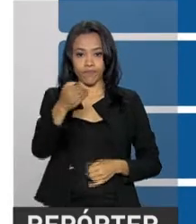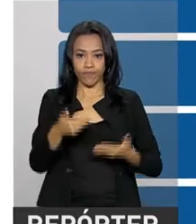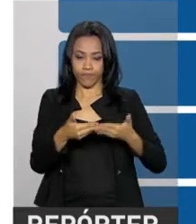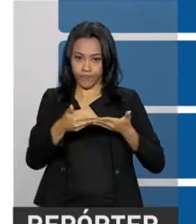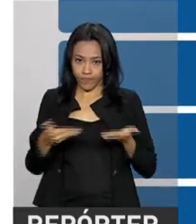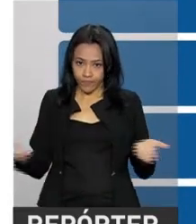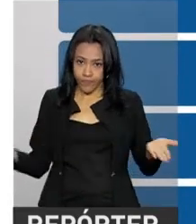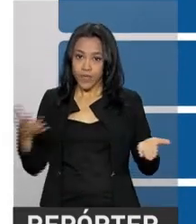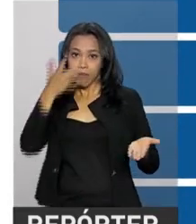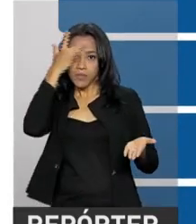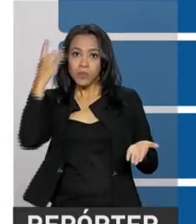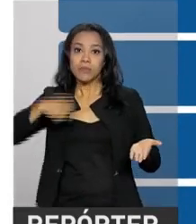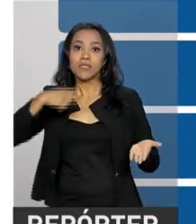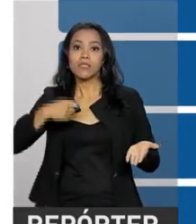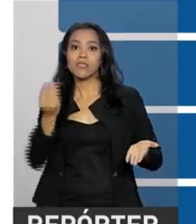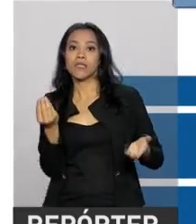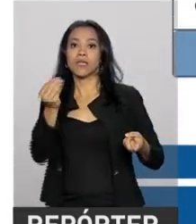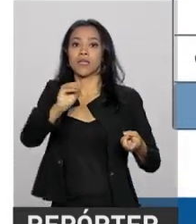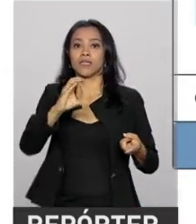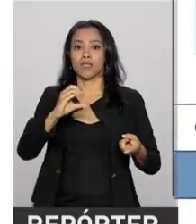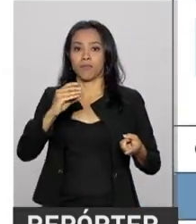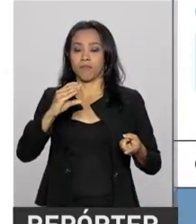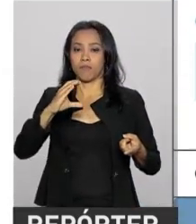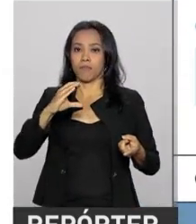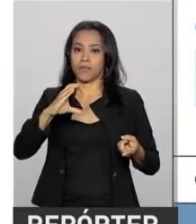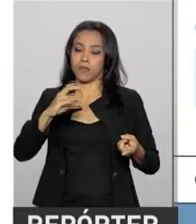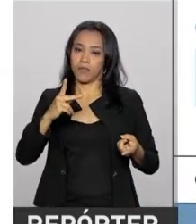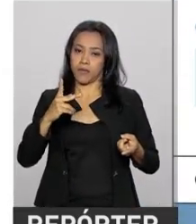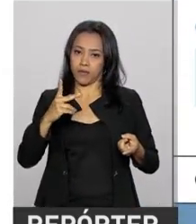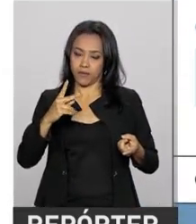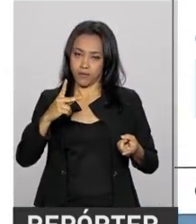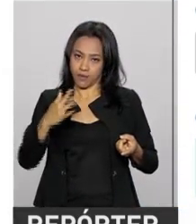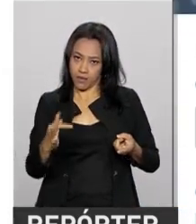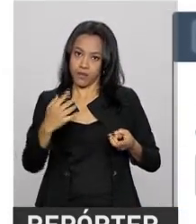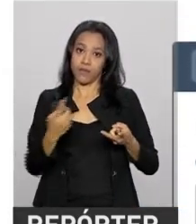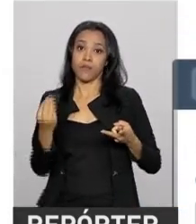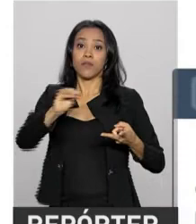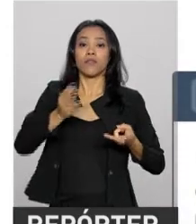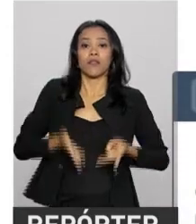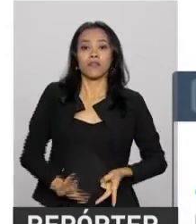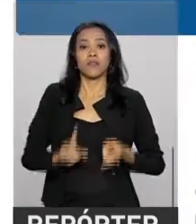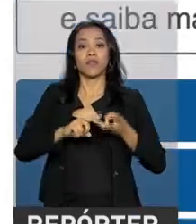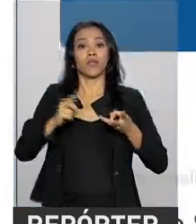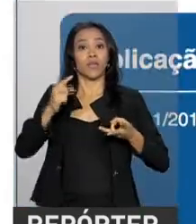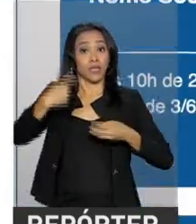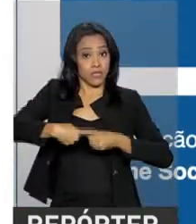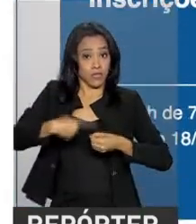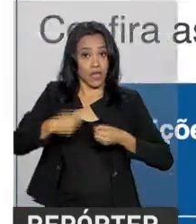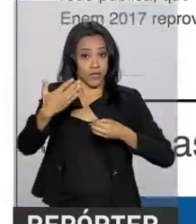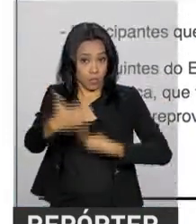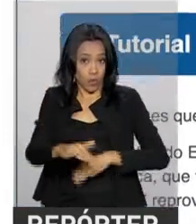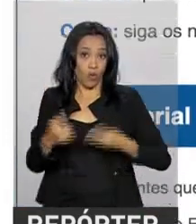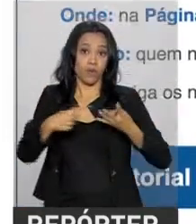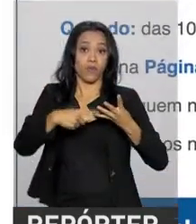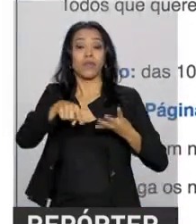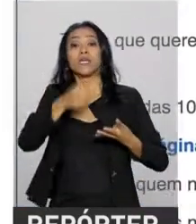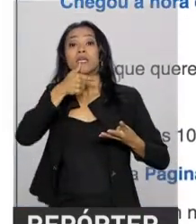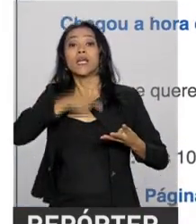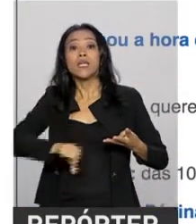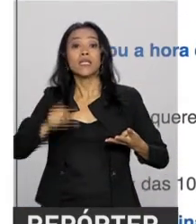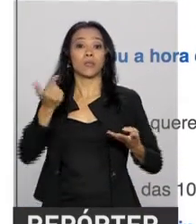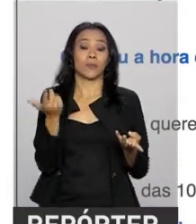o candidato precisa inserir cpf data de nascimento um município onde vai fazer a prova e opção de língua estrangeira